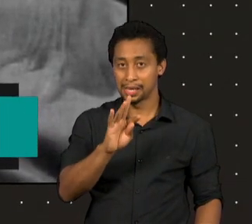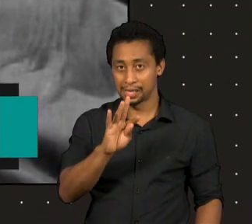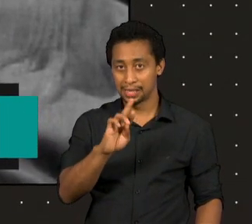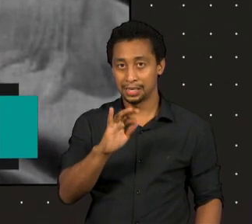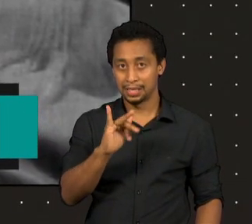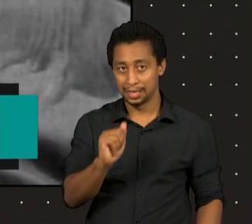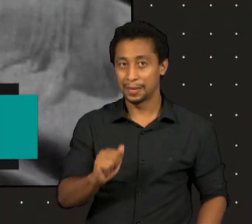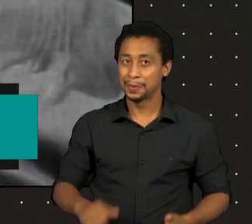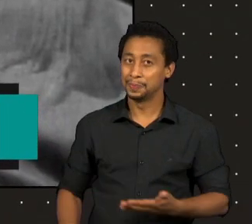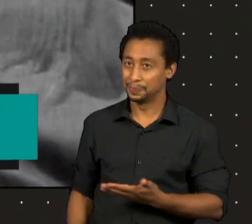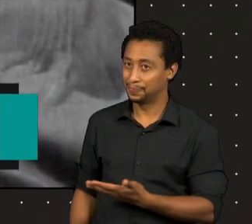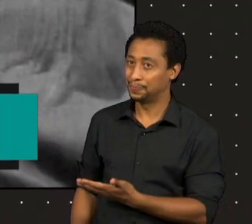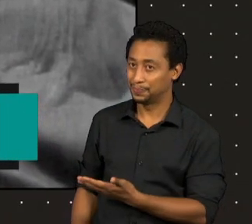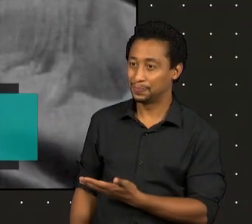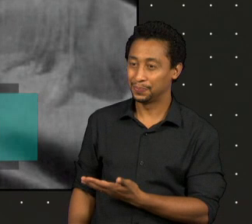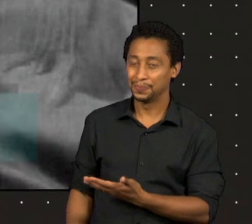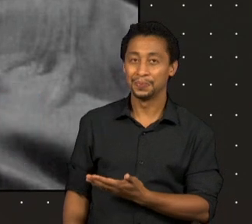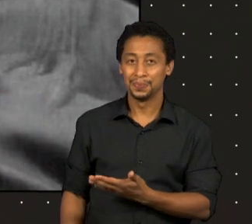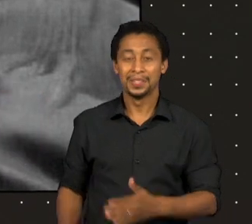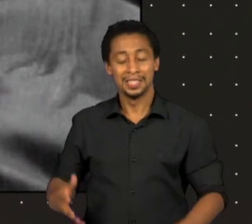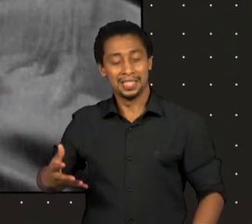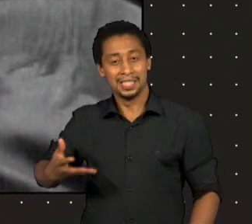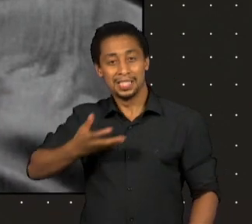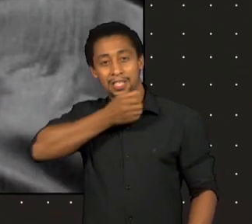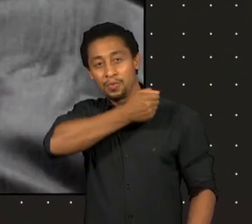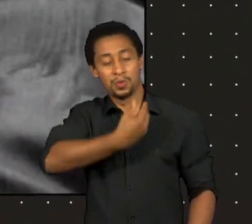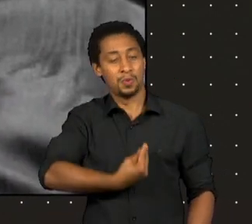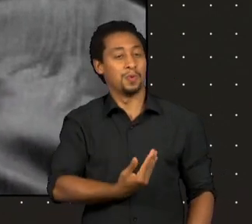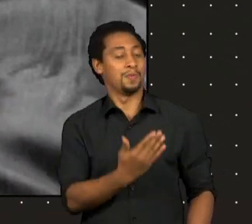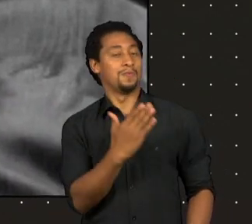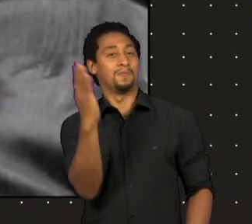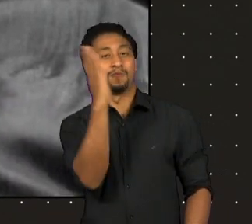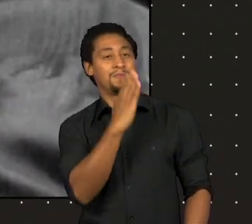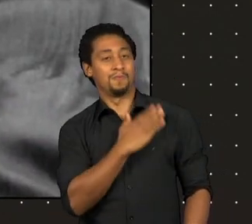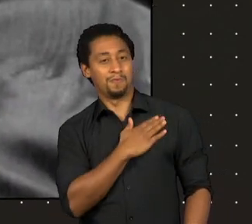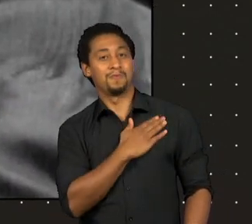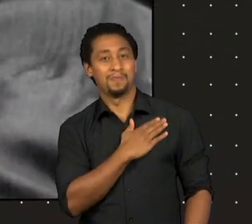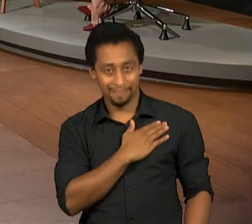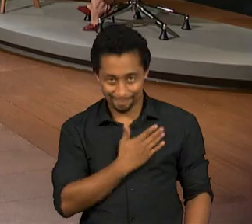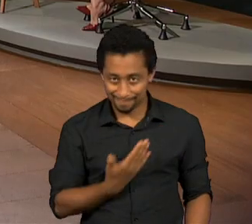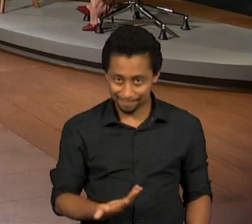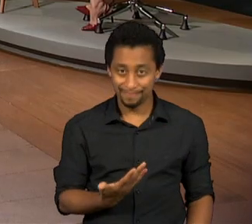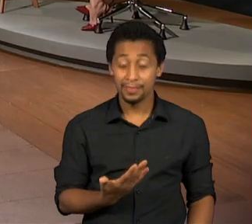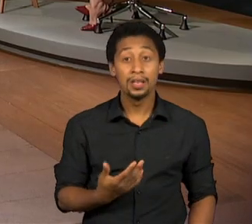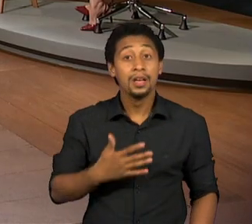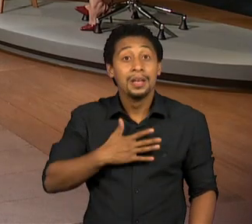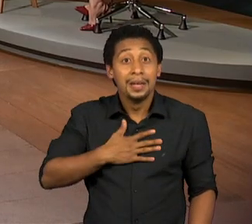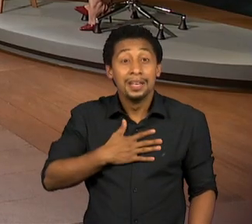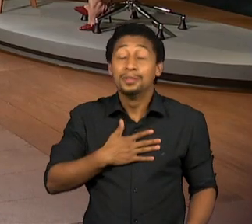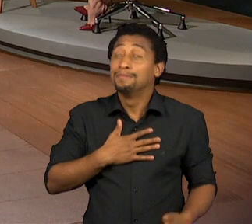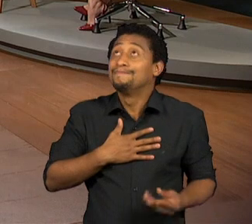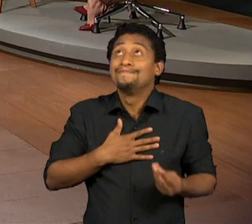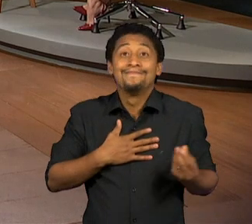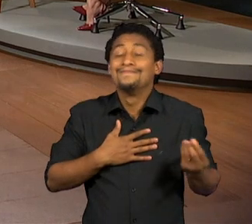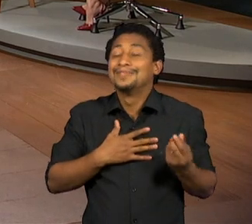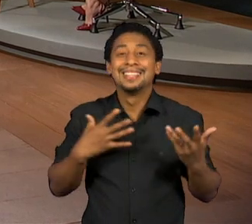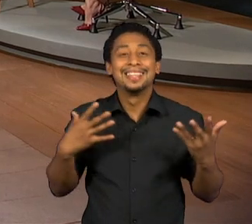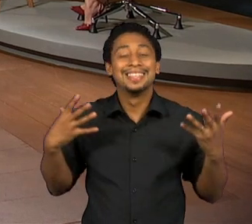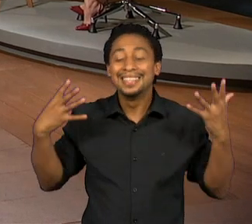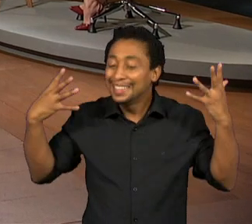no sentido de que ela era muito transgressora, mas, gente, eu vivi, assim, um dos momentos mais lindos da minha vida fazendo